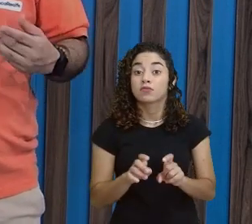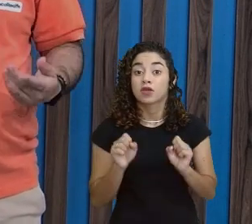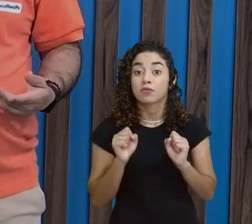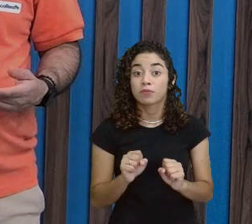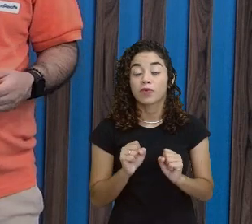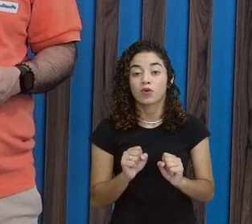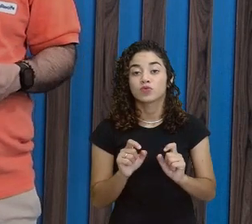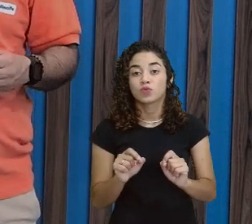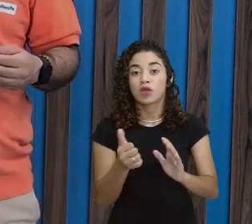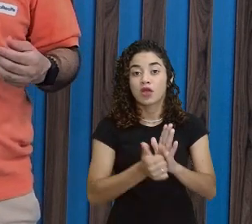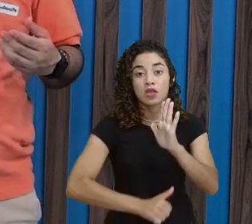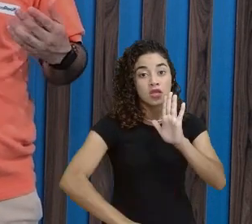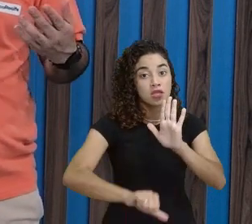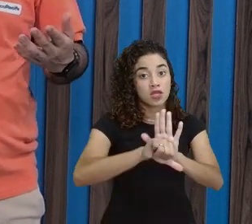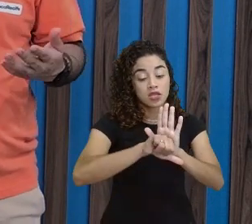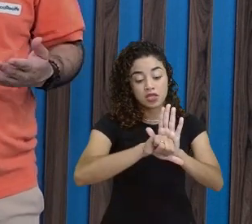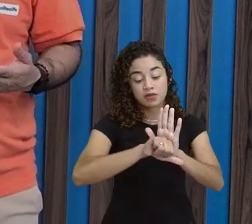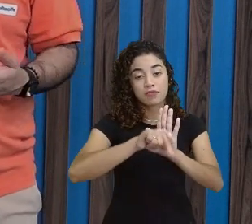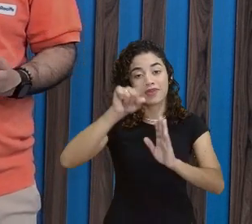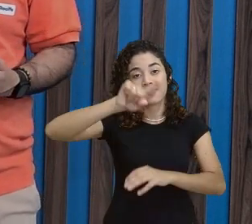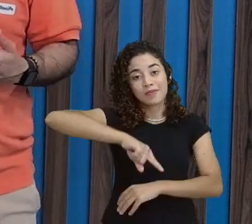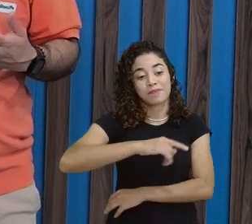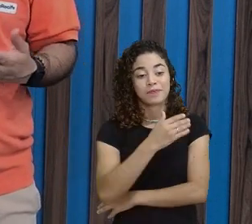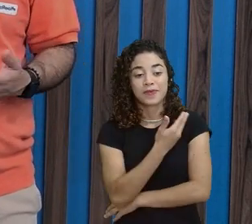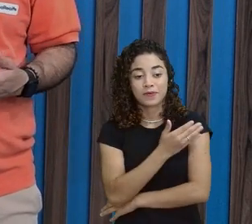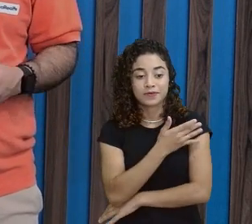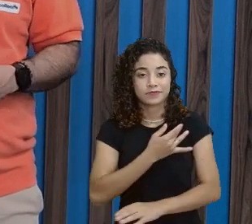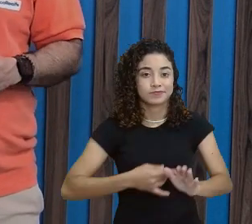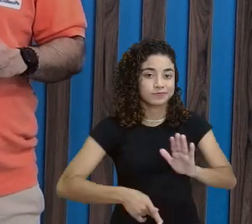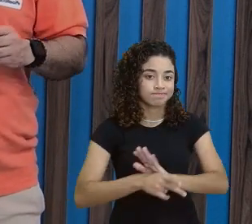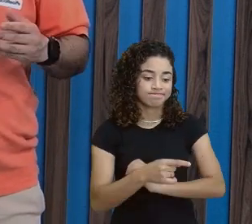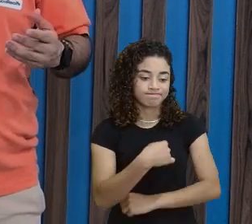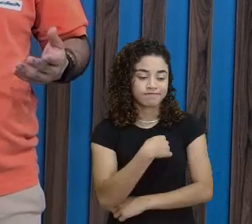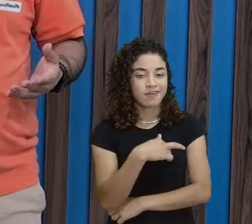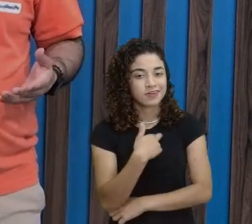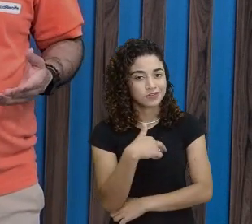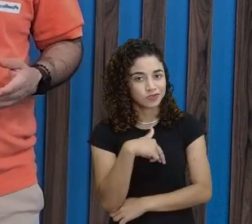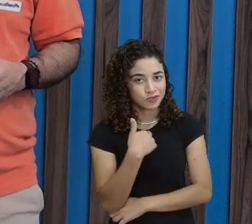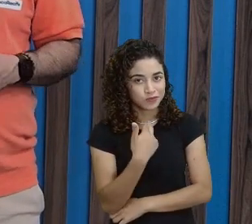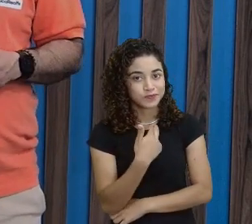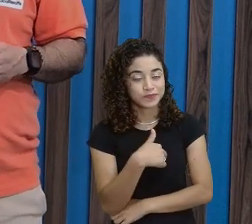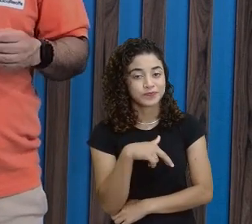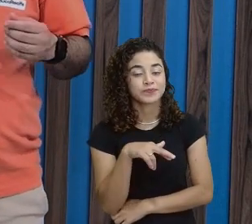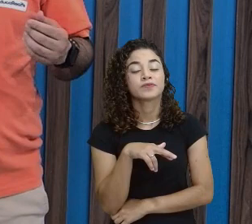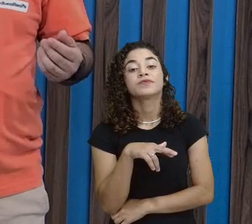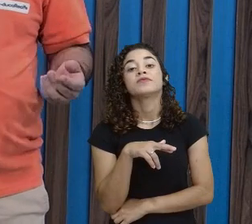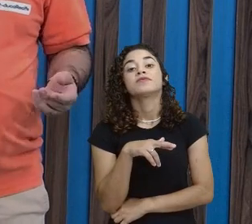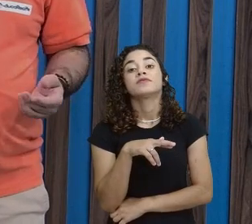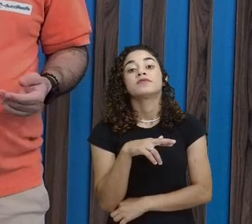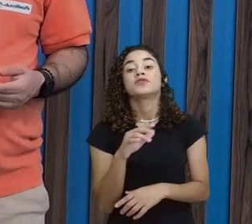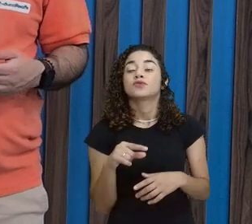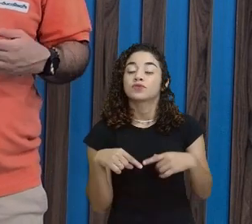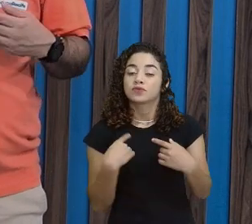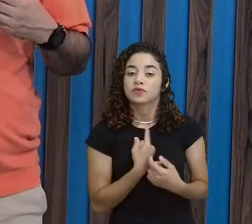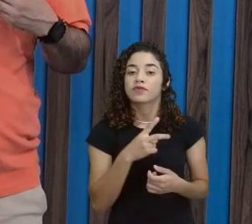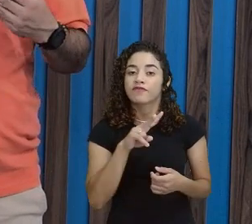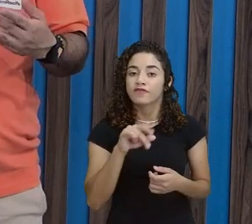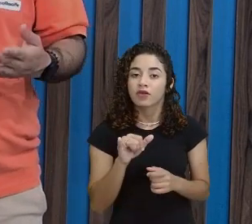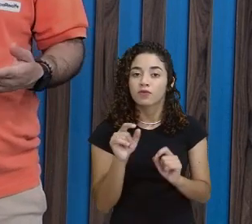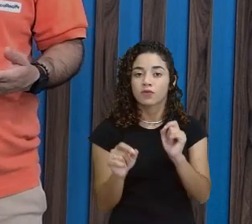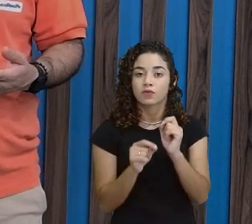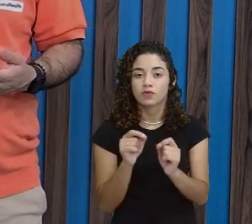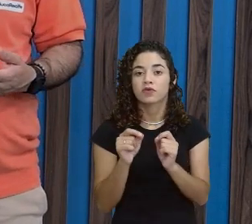em um crime, né, que é o crime de intolerância religiosa. Então, nesse sentido, a gente vai tratar aqui um pouco